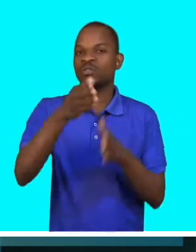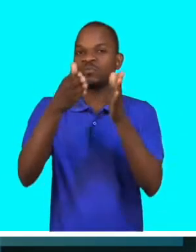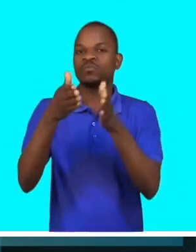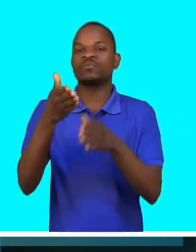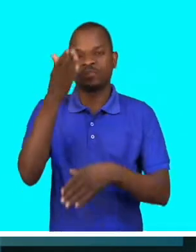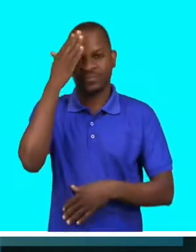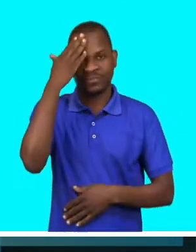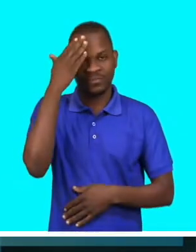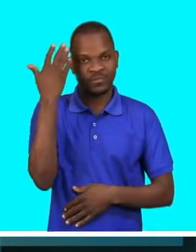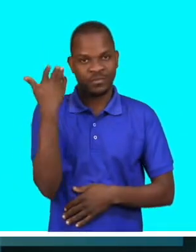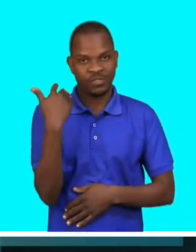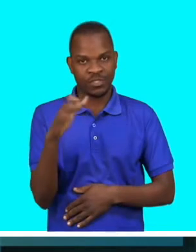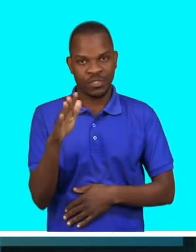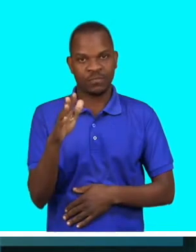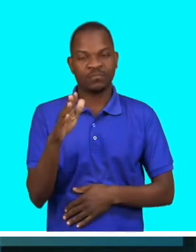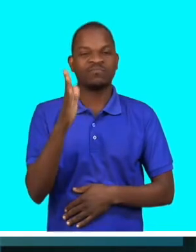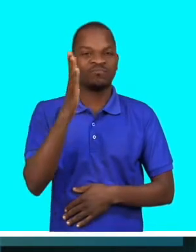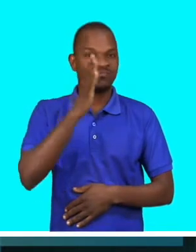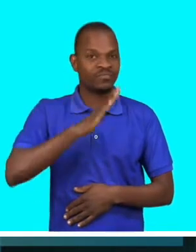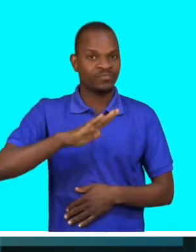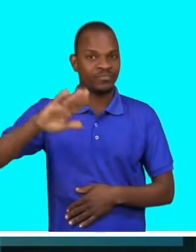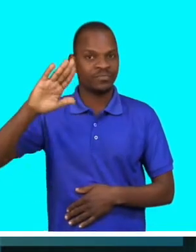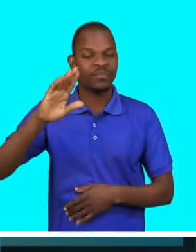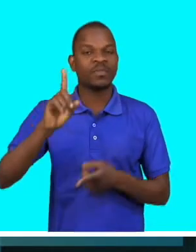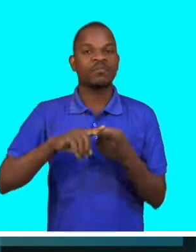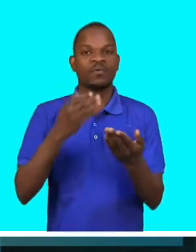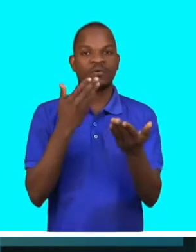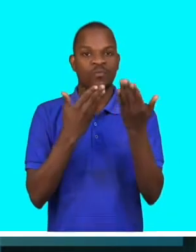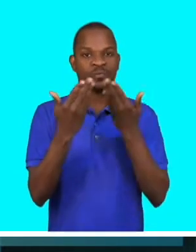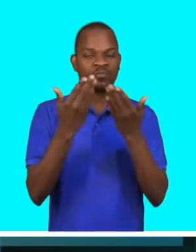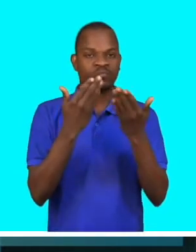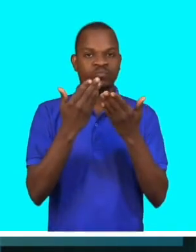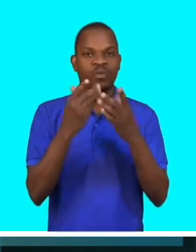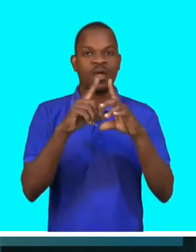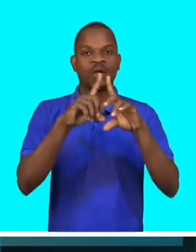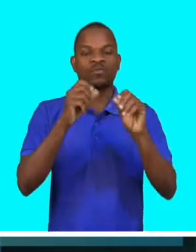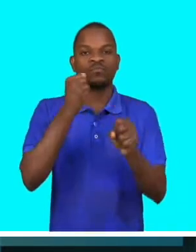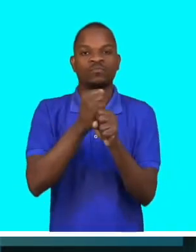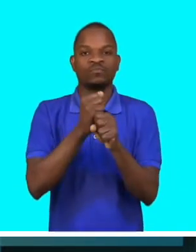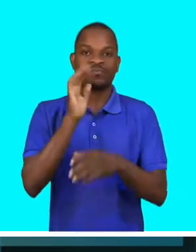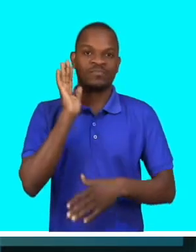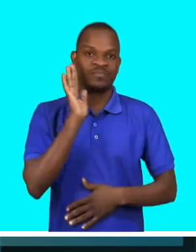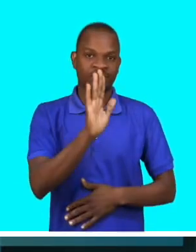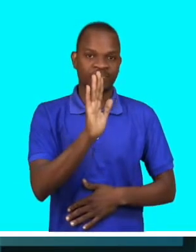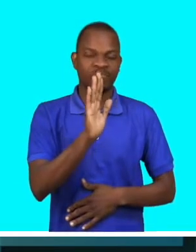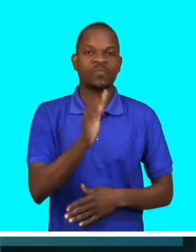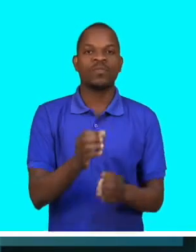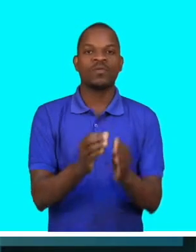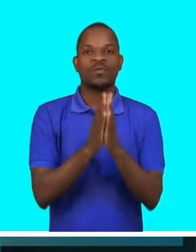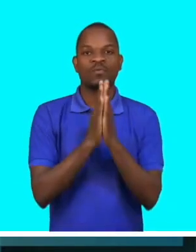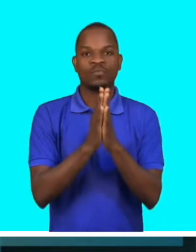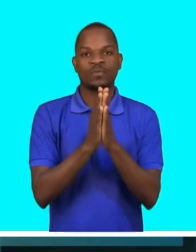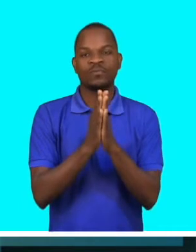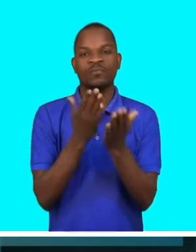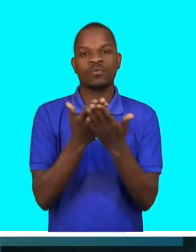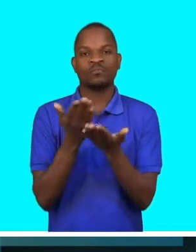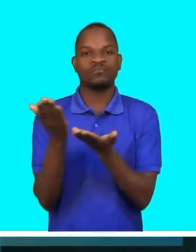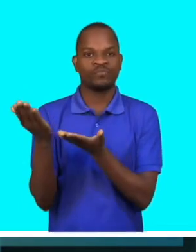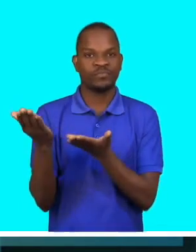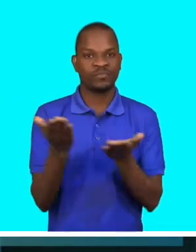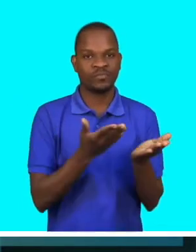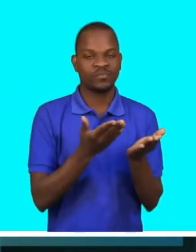nas artes plásticas a nível nacional e vamos conversar daquilo que é o seu trabalho. Dércio, muito obrigado por ter